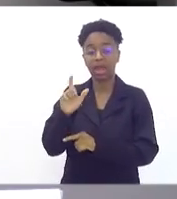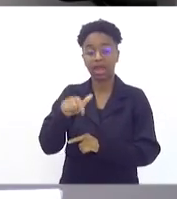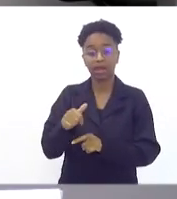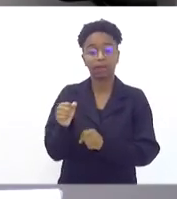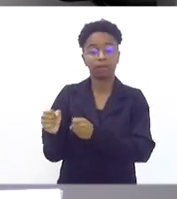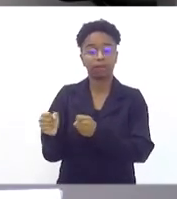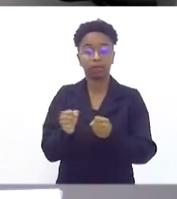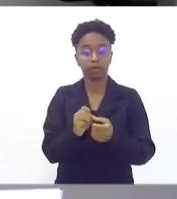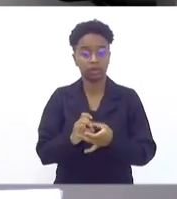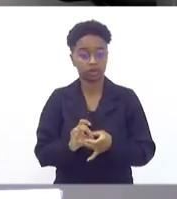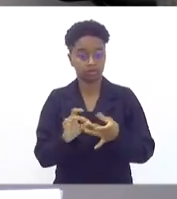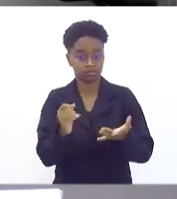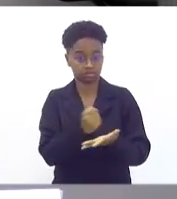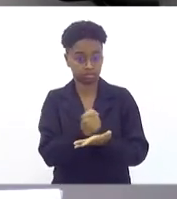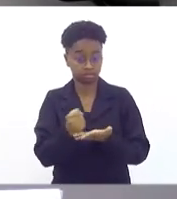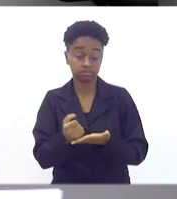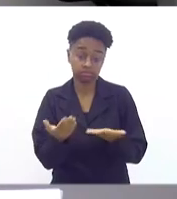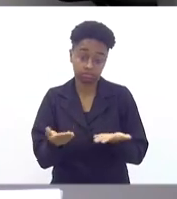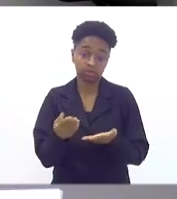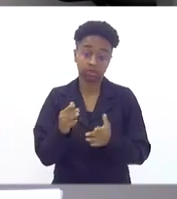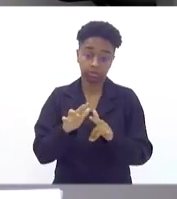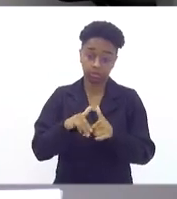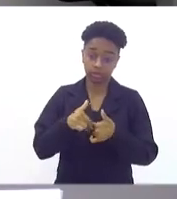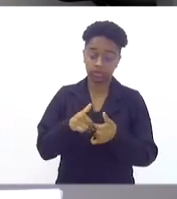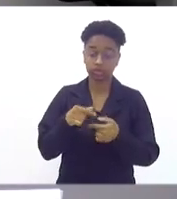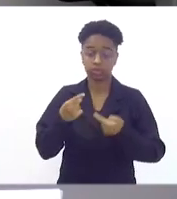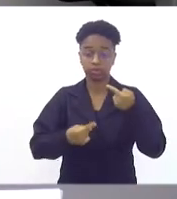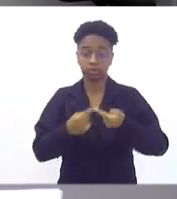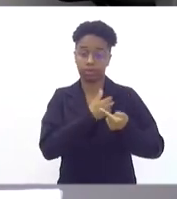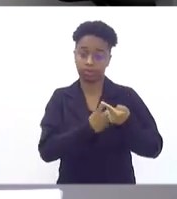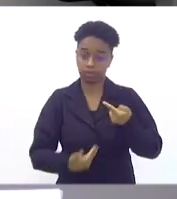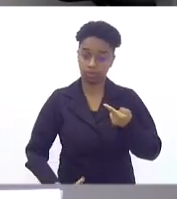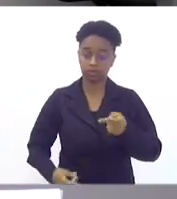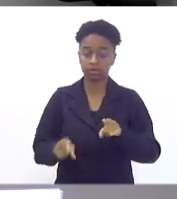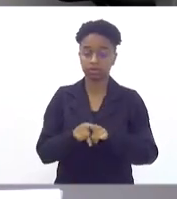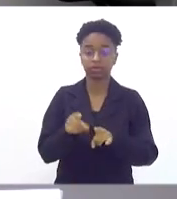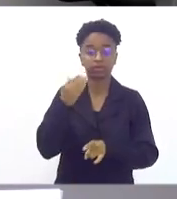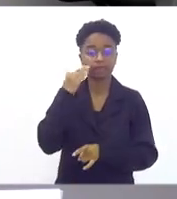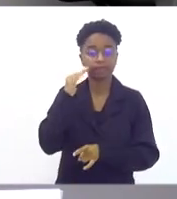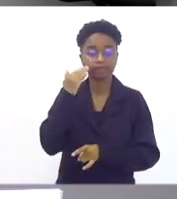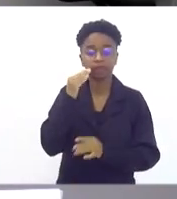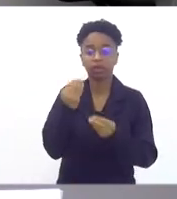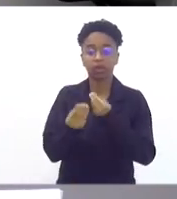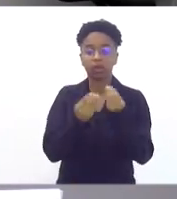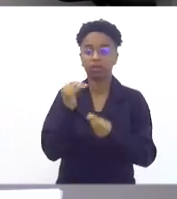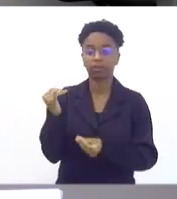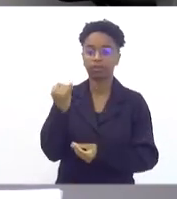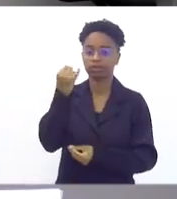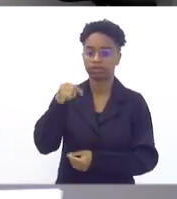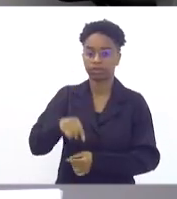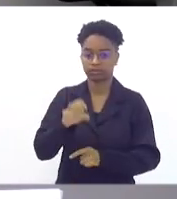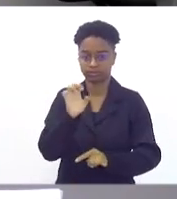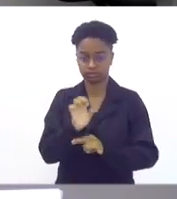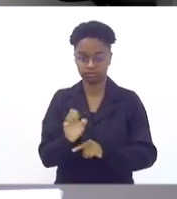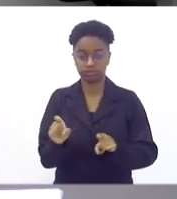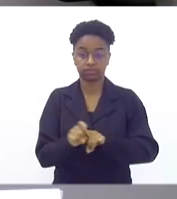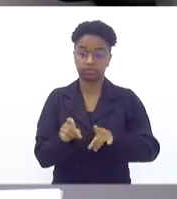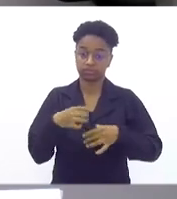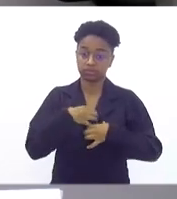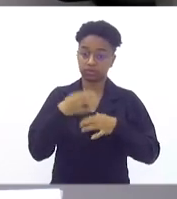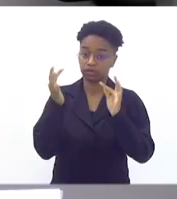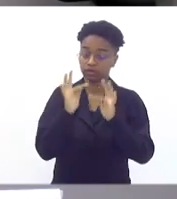concedente exatamente através de políticas públicas que entende importante pro estado e aí muito feliz o deputado